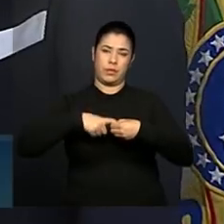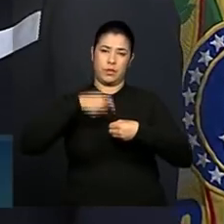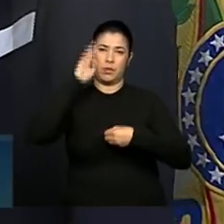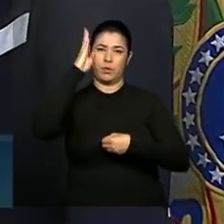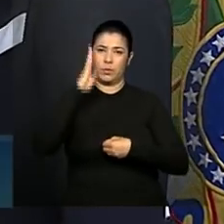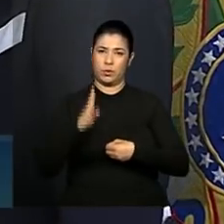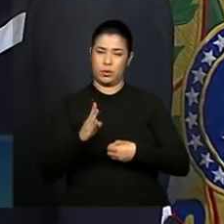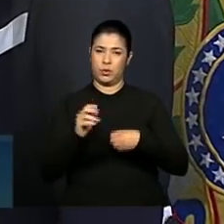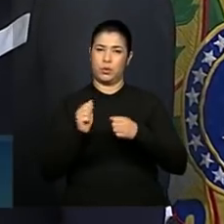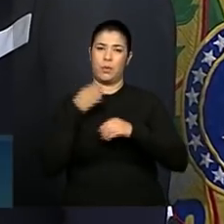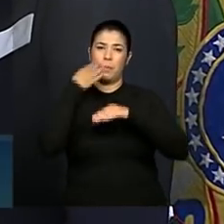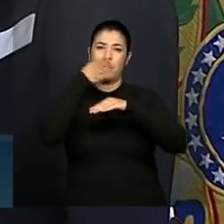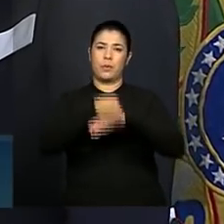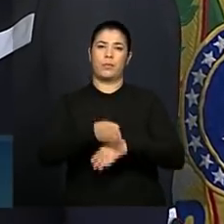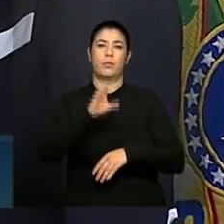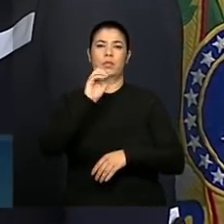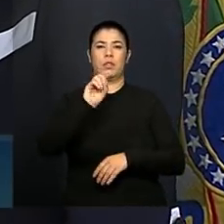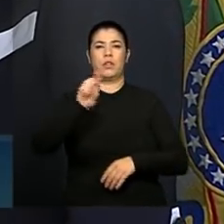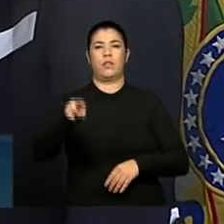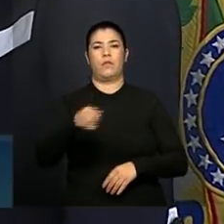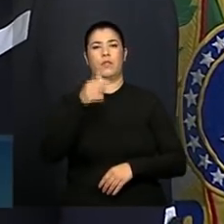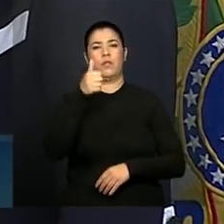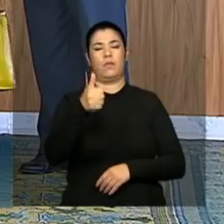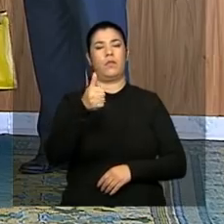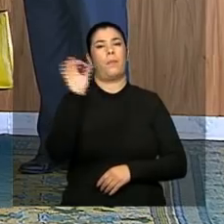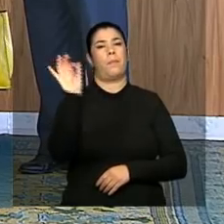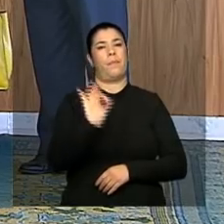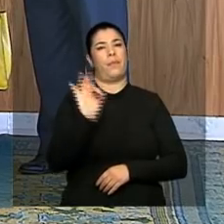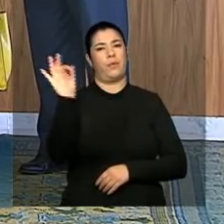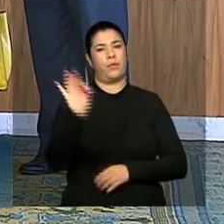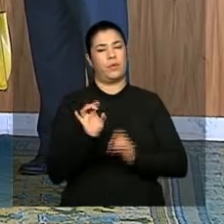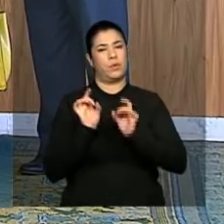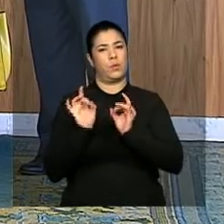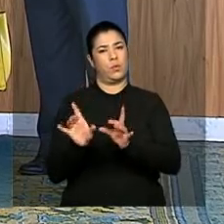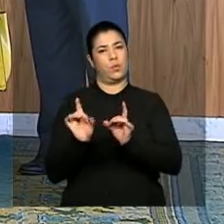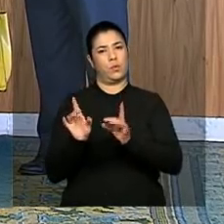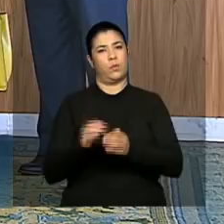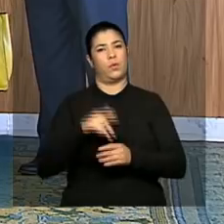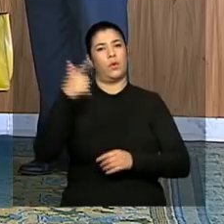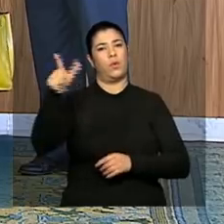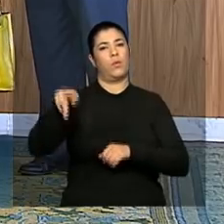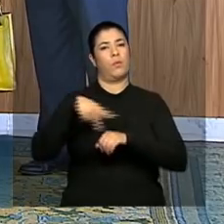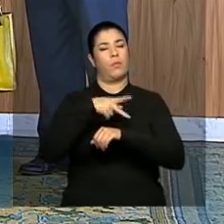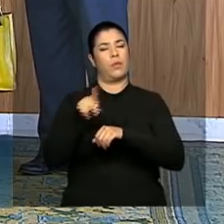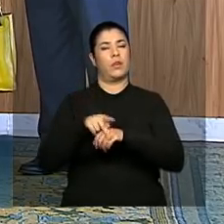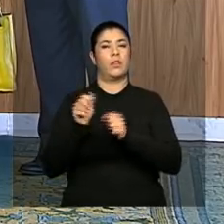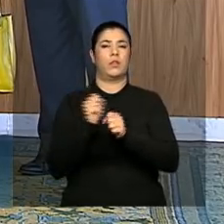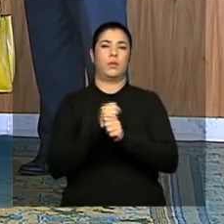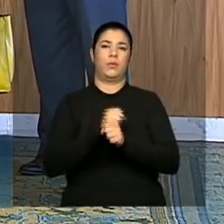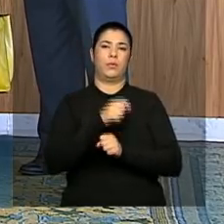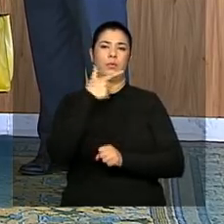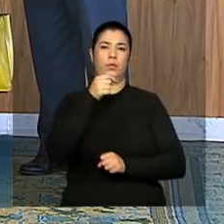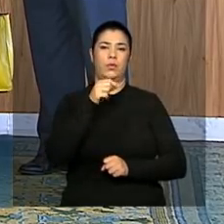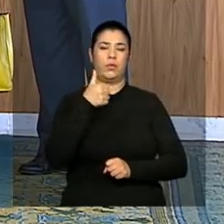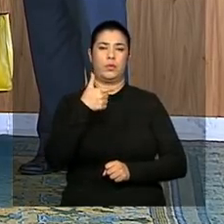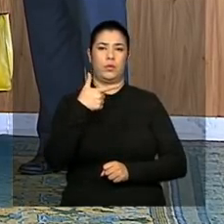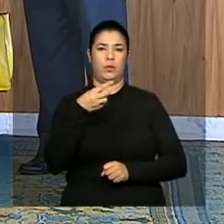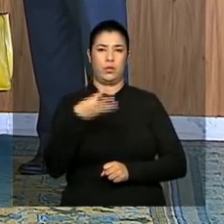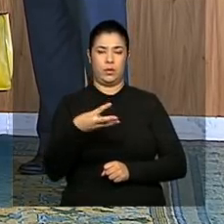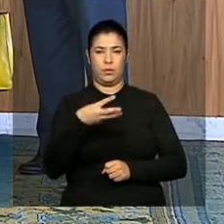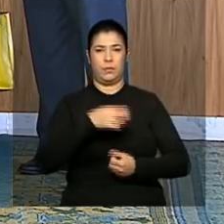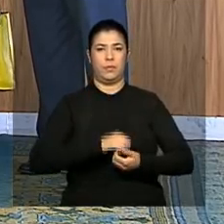de 0,1% no comércio exterior brasileiro em 2013.